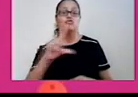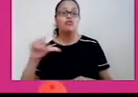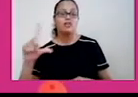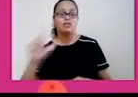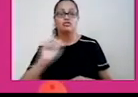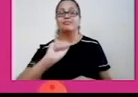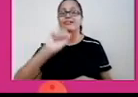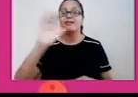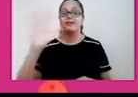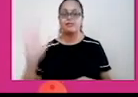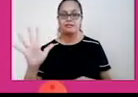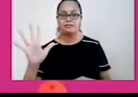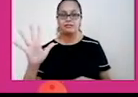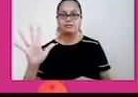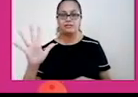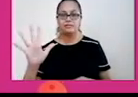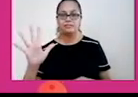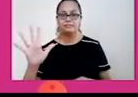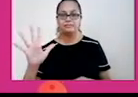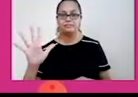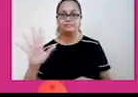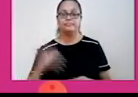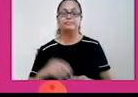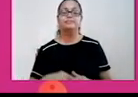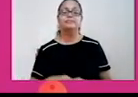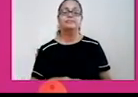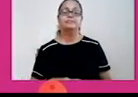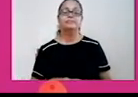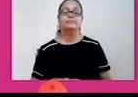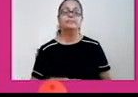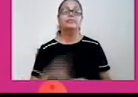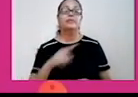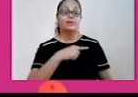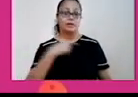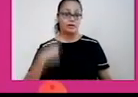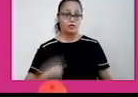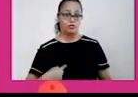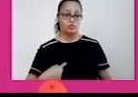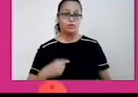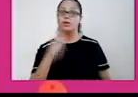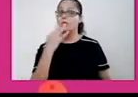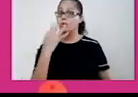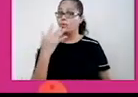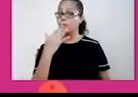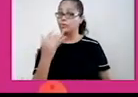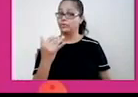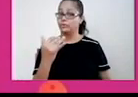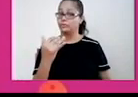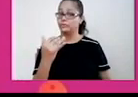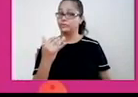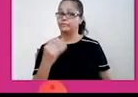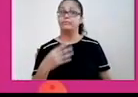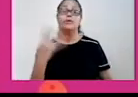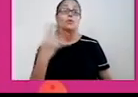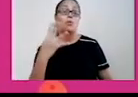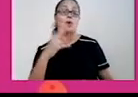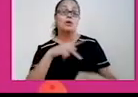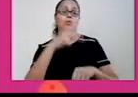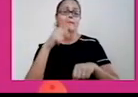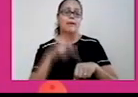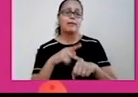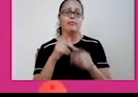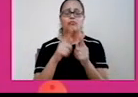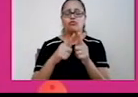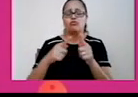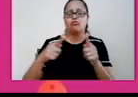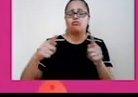aqui parte do continente asiático e aqui no extremo oriente a China, essa parte colorida, certo? É o quarto país mais extenso do